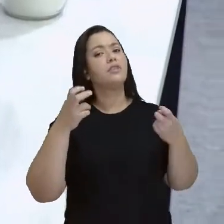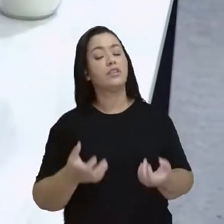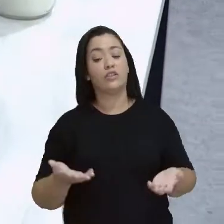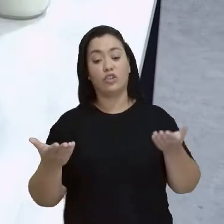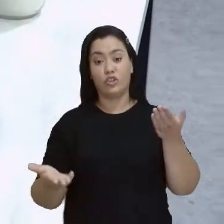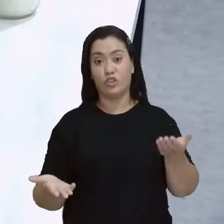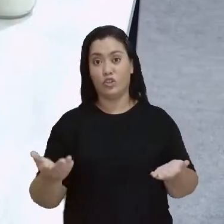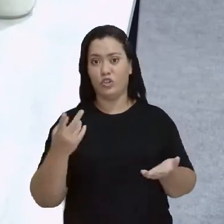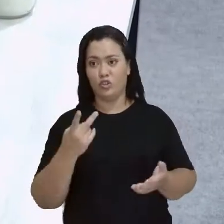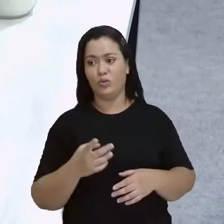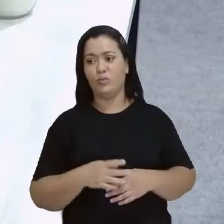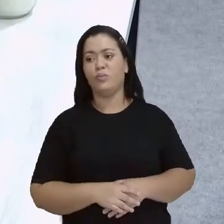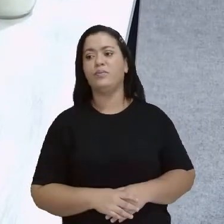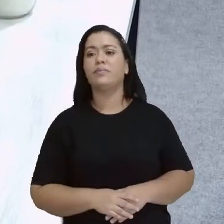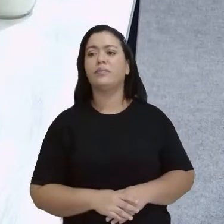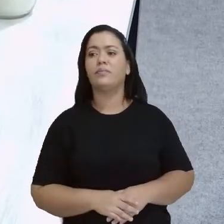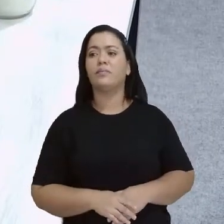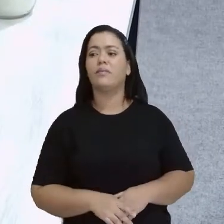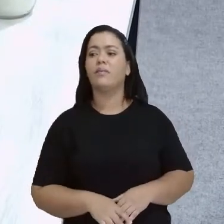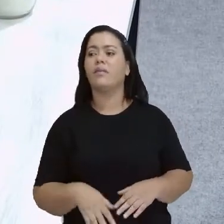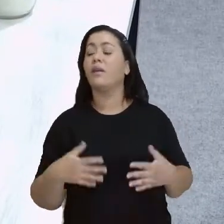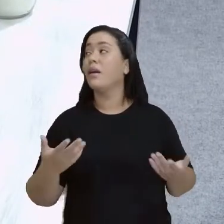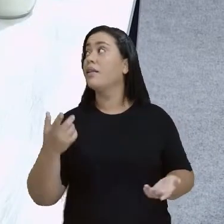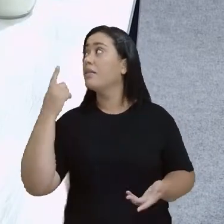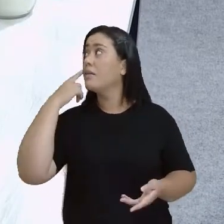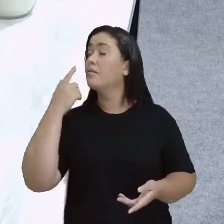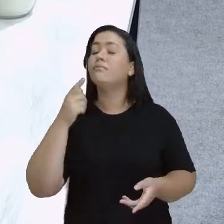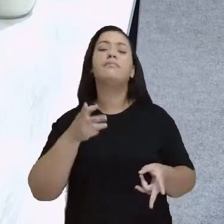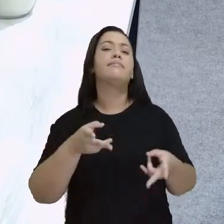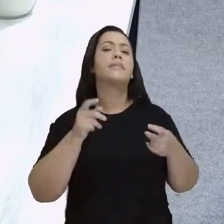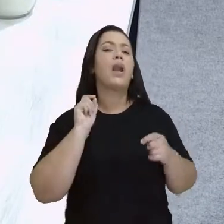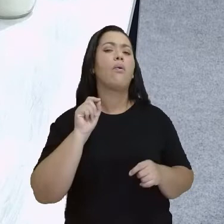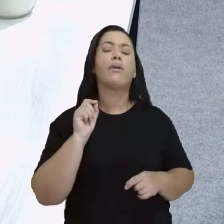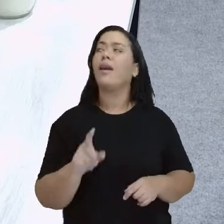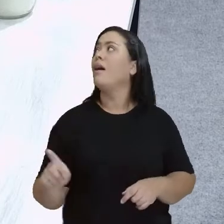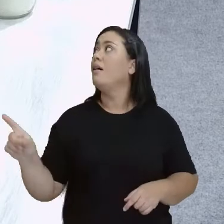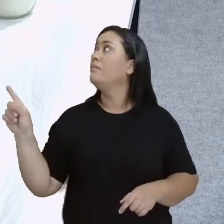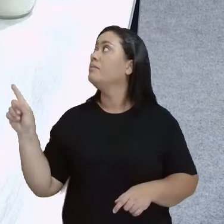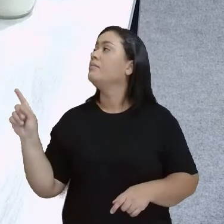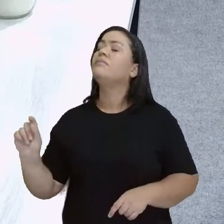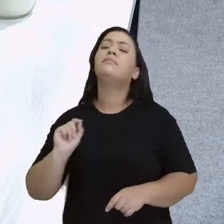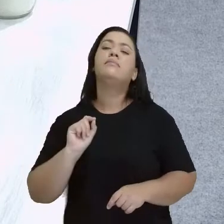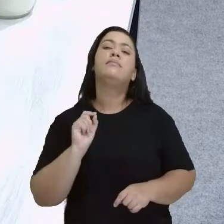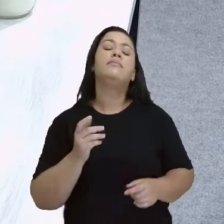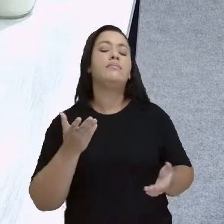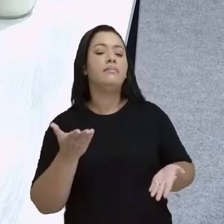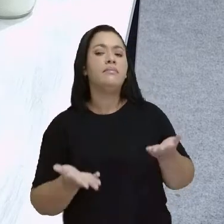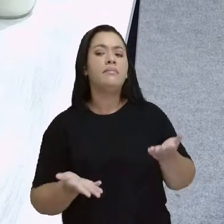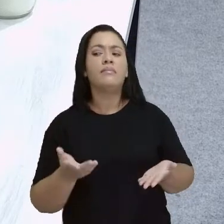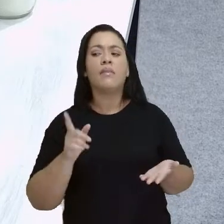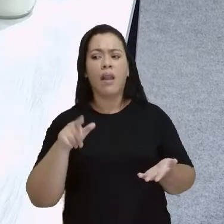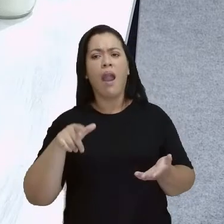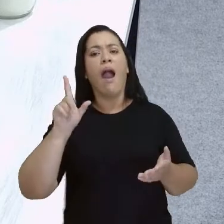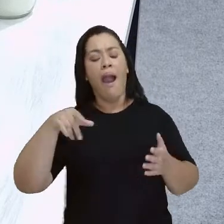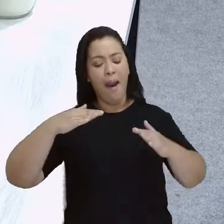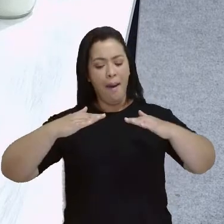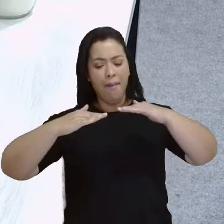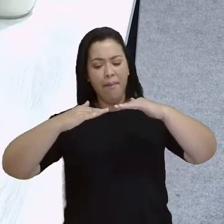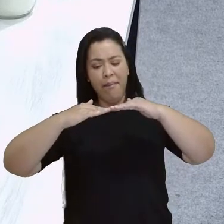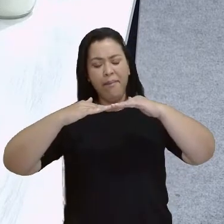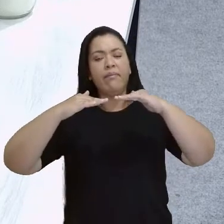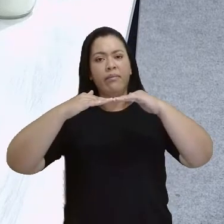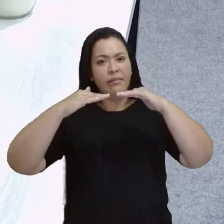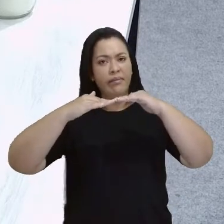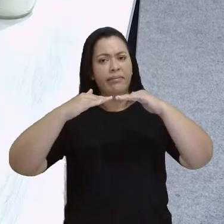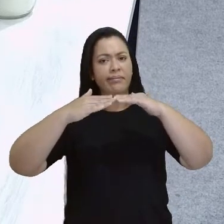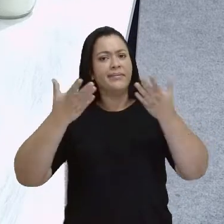pratos. Isso. Então, vocês podem perceber o que está acontecendo com a balança. Ela está em equilíbrio.